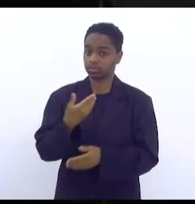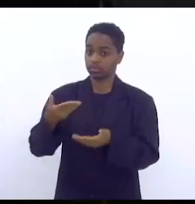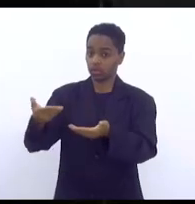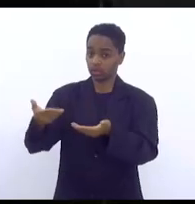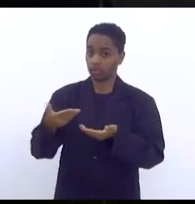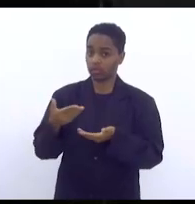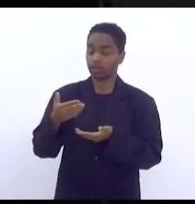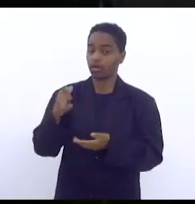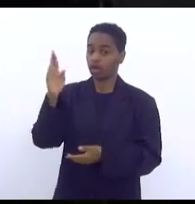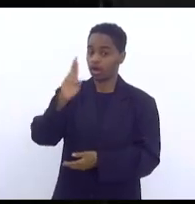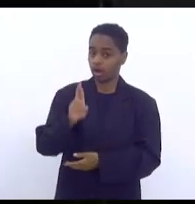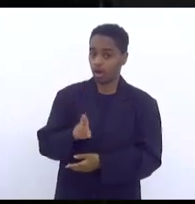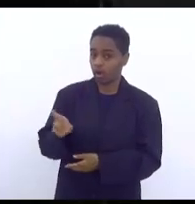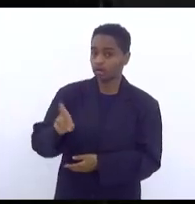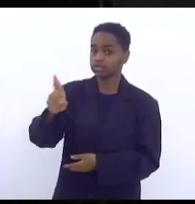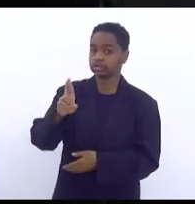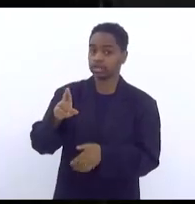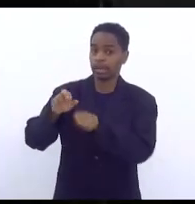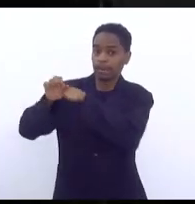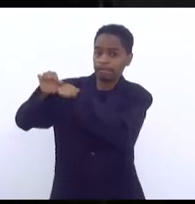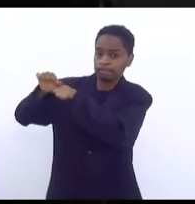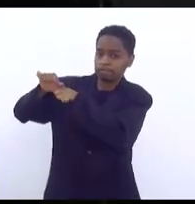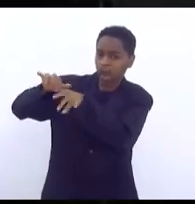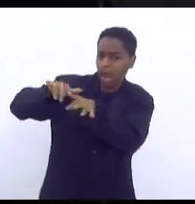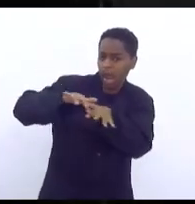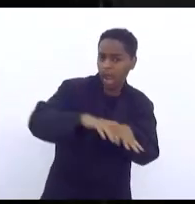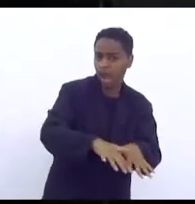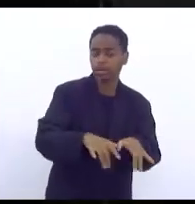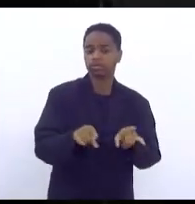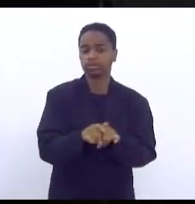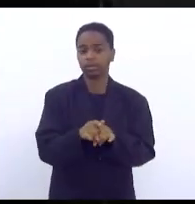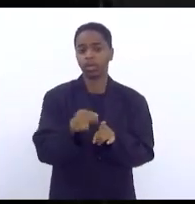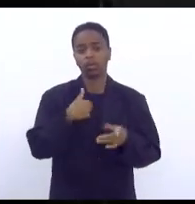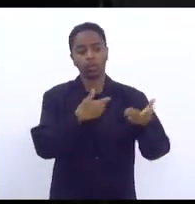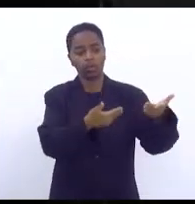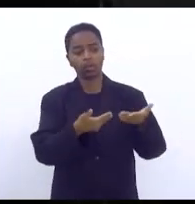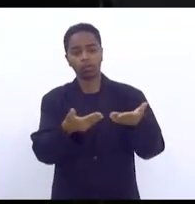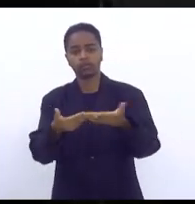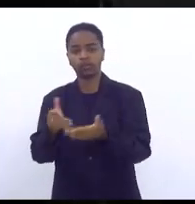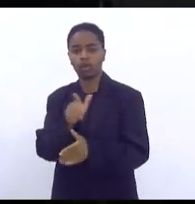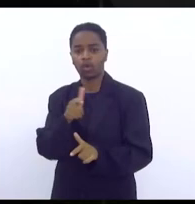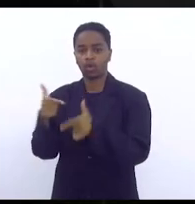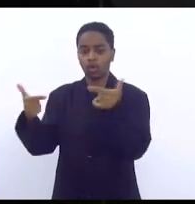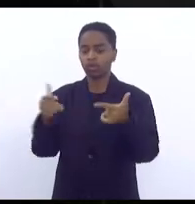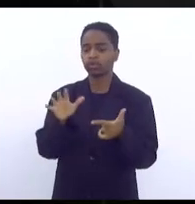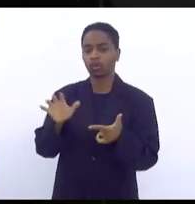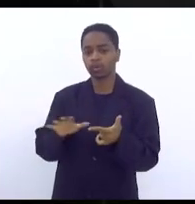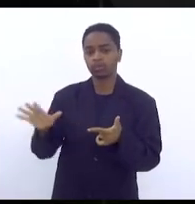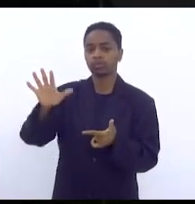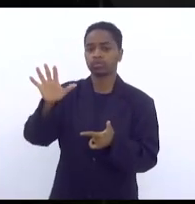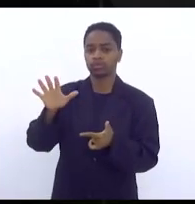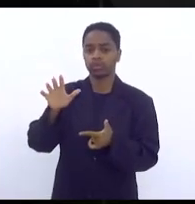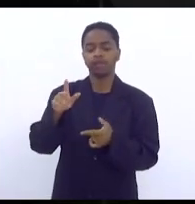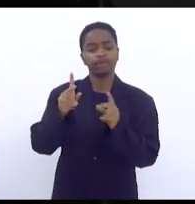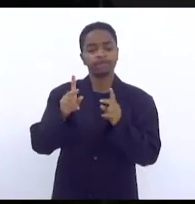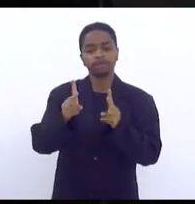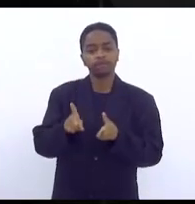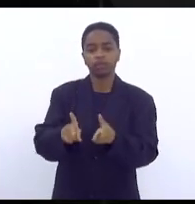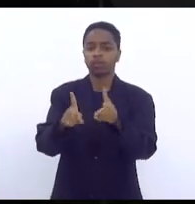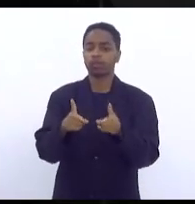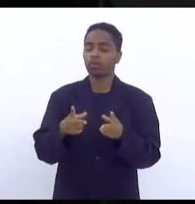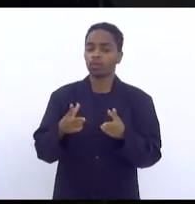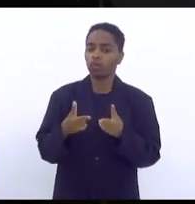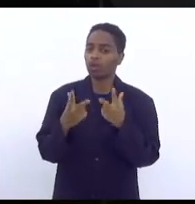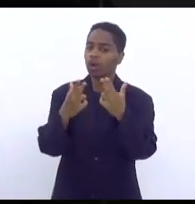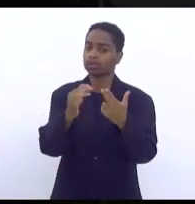rocinha para descer no verão convoco também todas as comunidades e periferias a fazerem o mesmo no verão